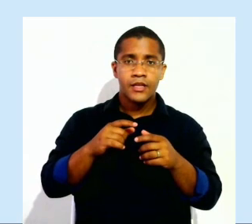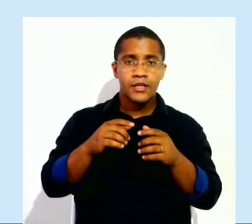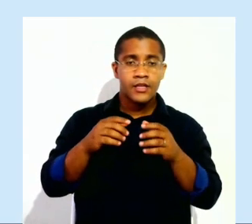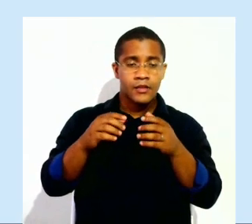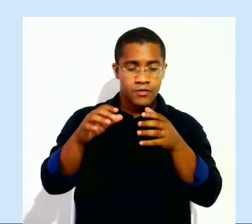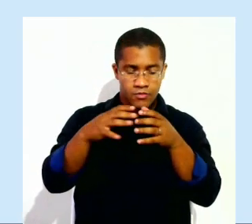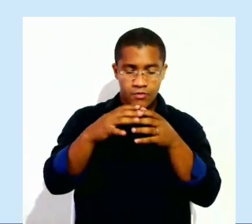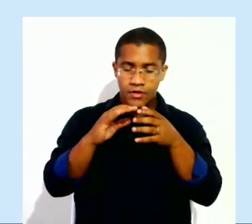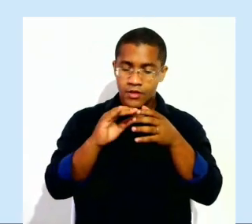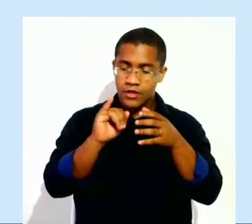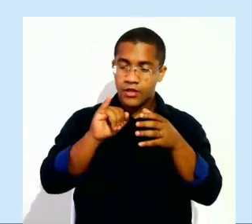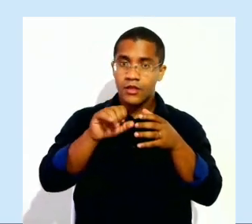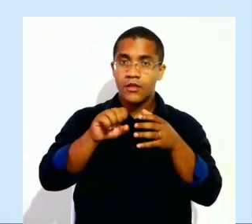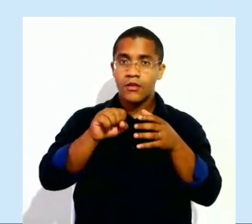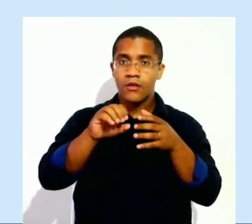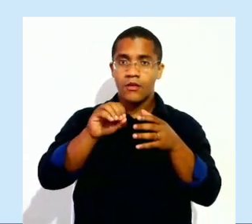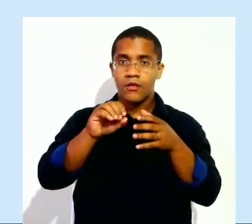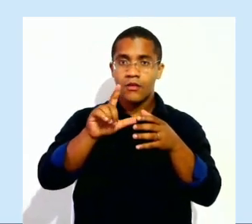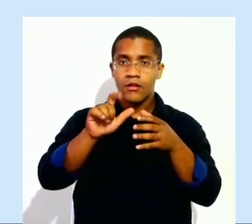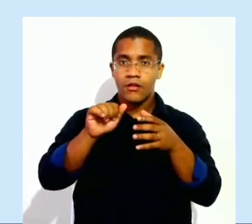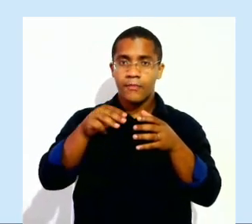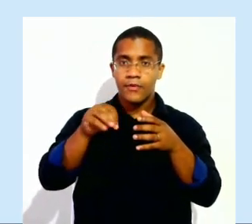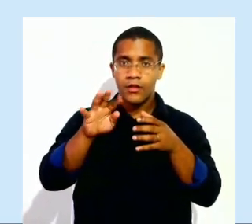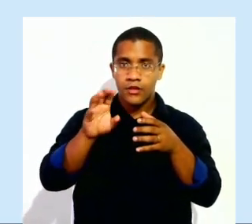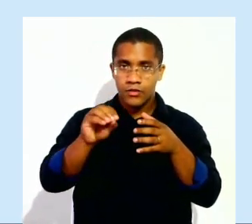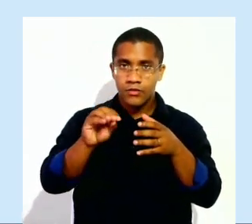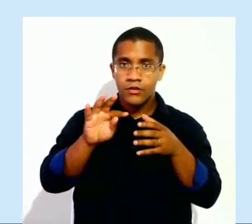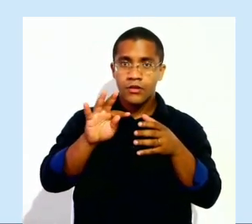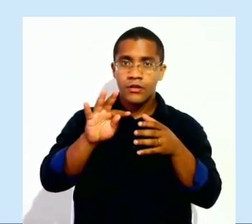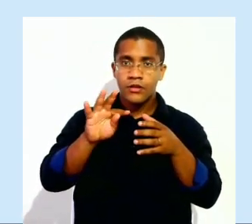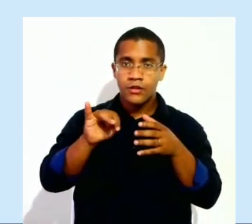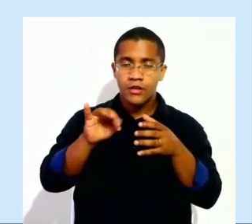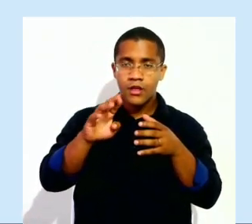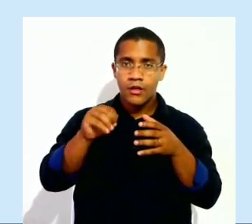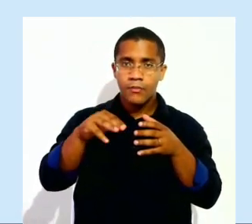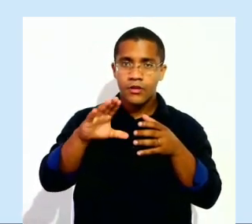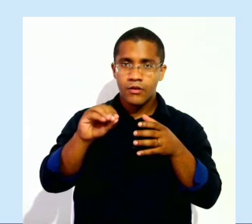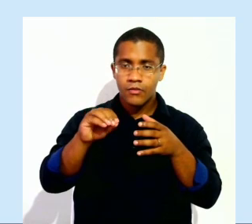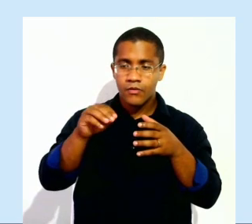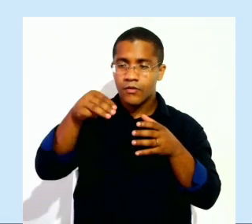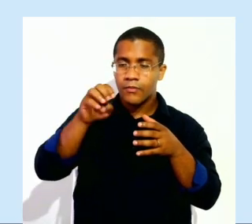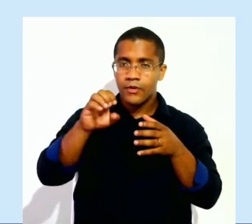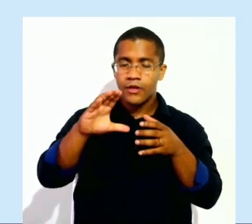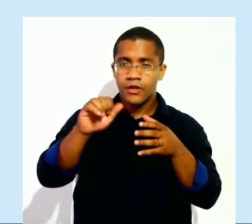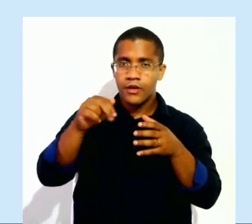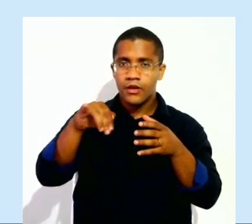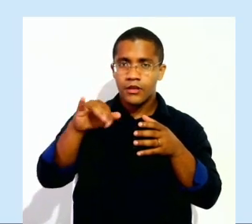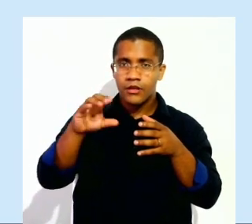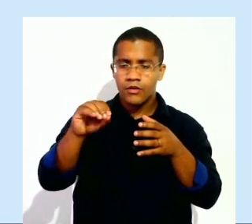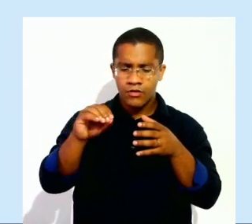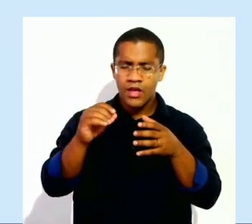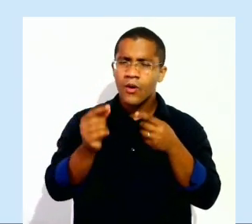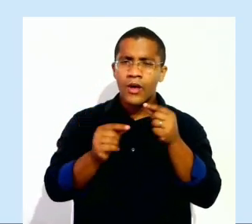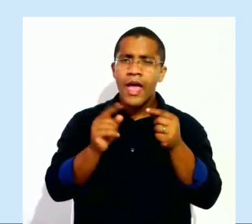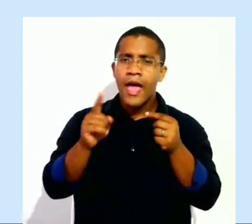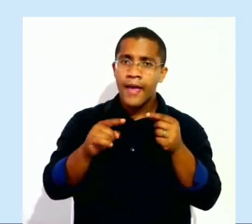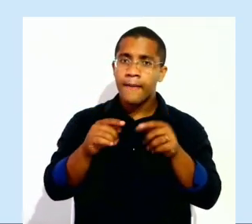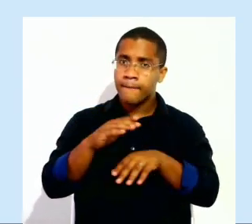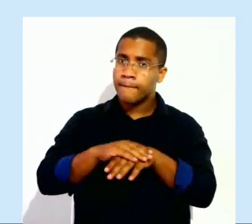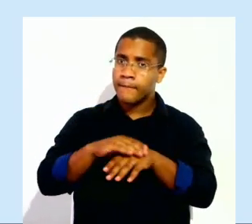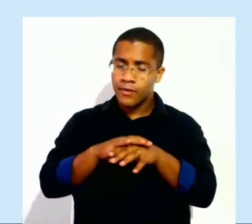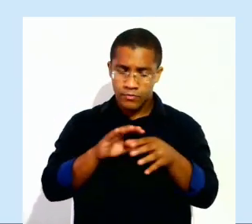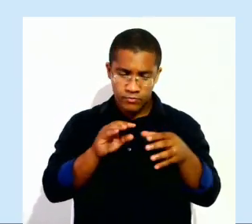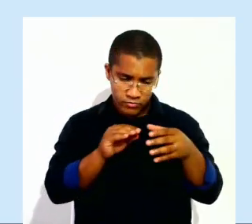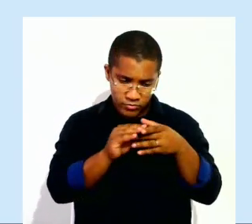mecânico. Quando a gente fala de isolamento térmico mecânico, eles vão ser instalados. E vão ser instalados